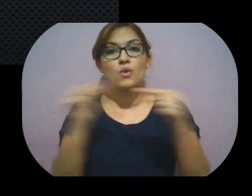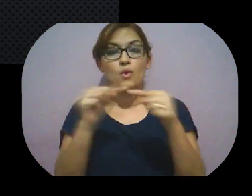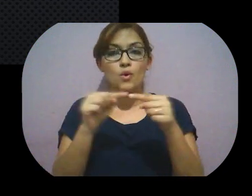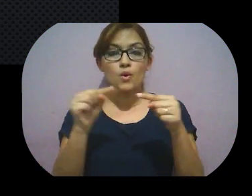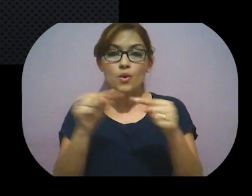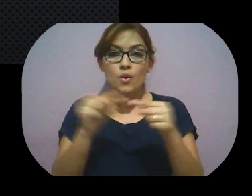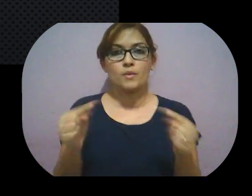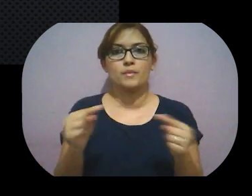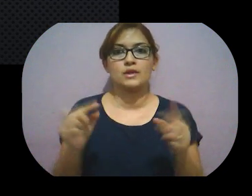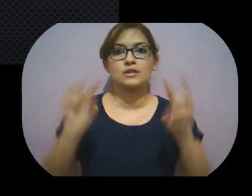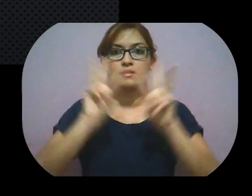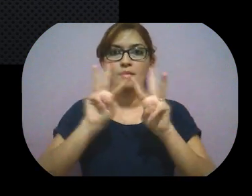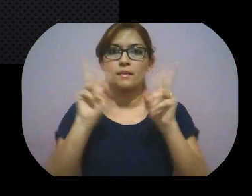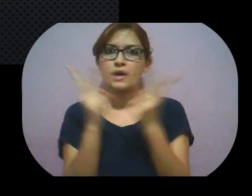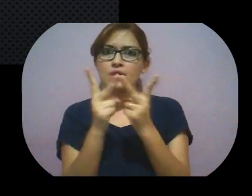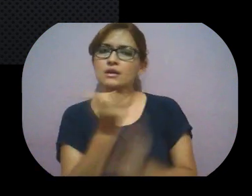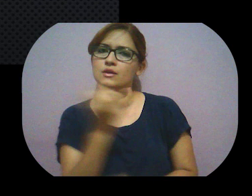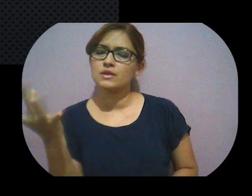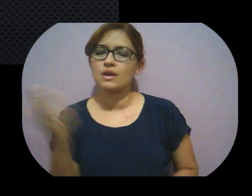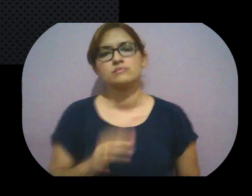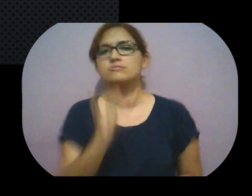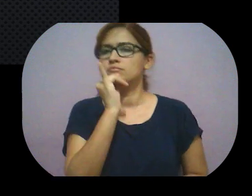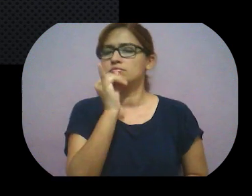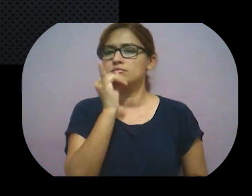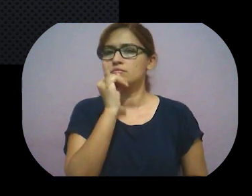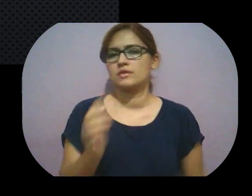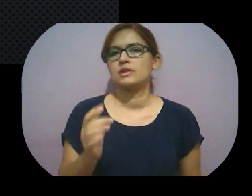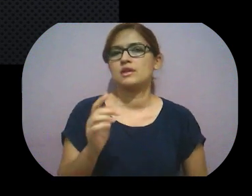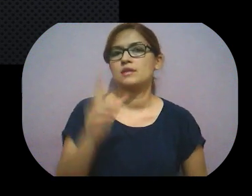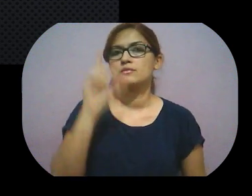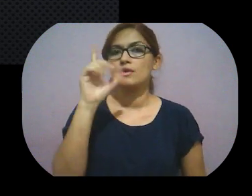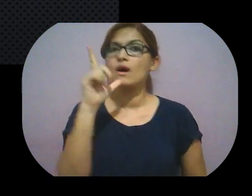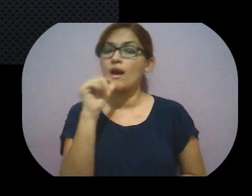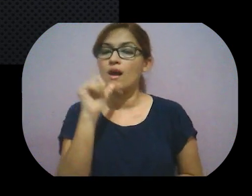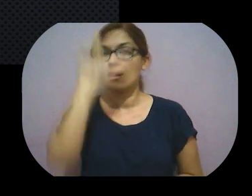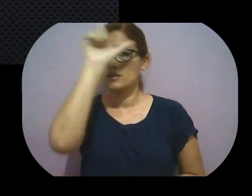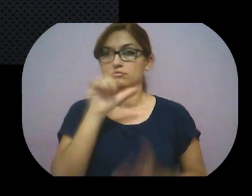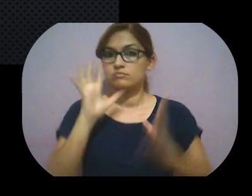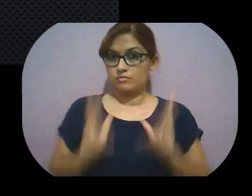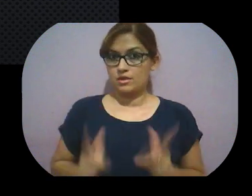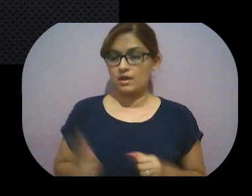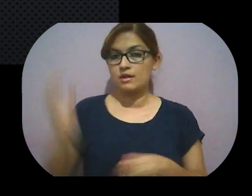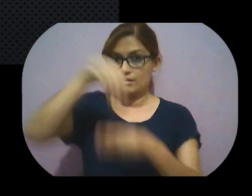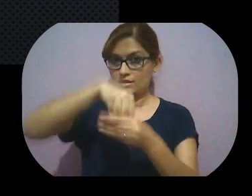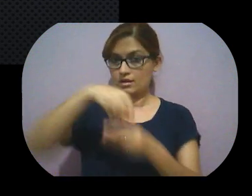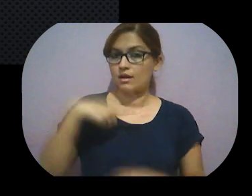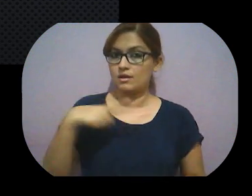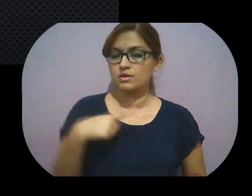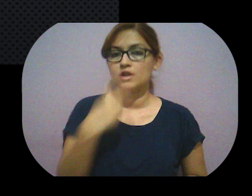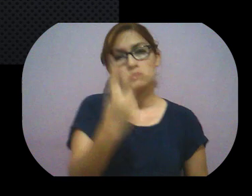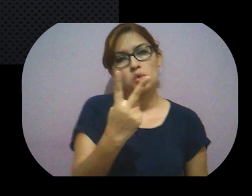quantidade de matéria. Por exemplo, a água sanitária, ela contém cerca de 2